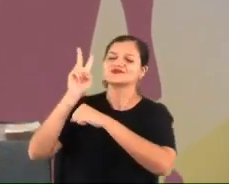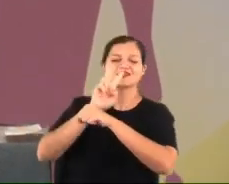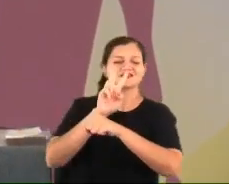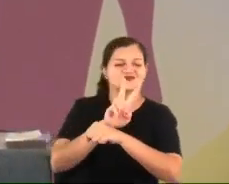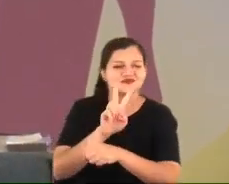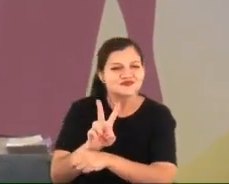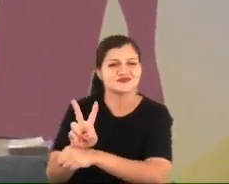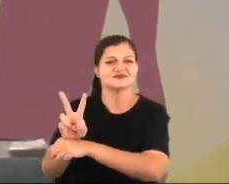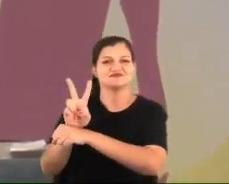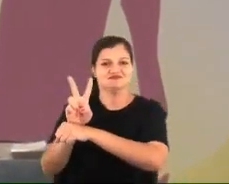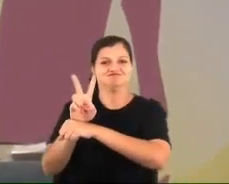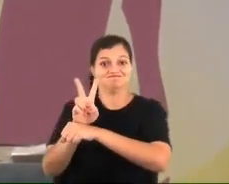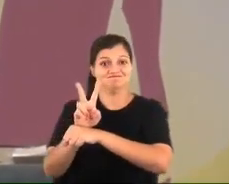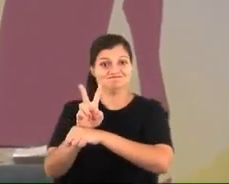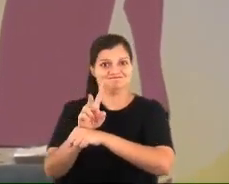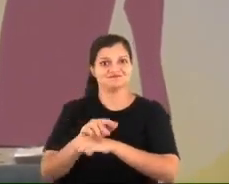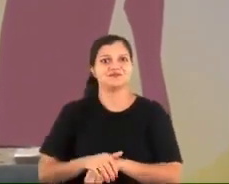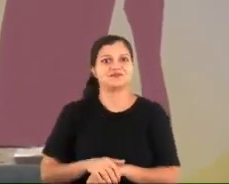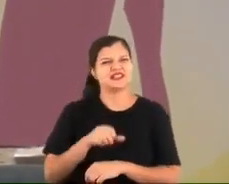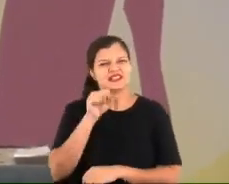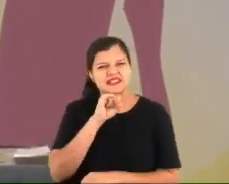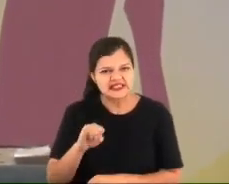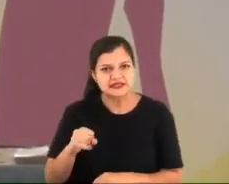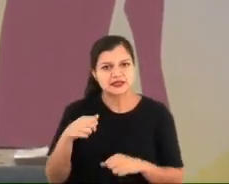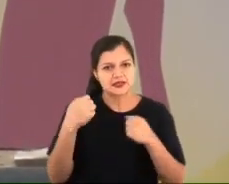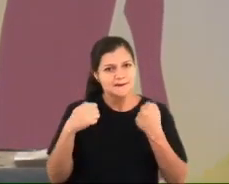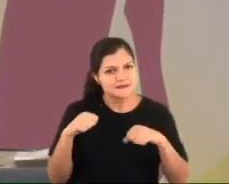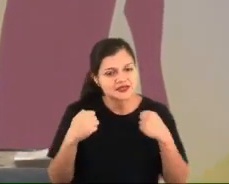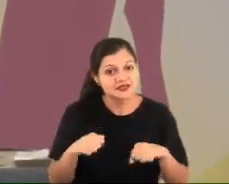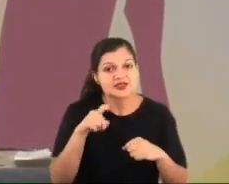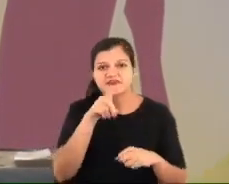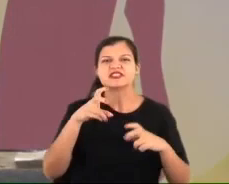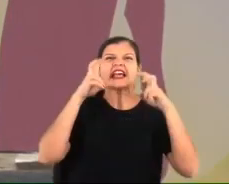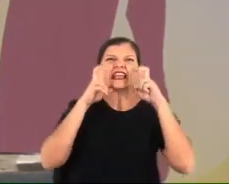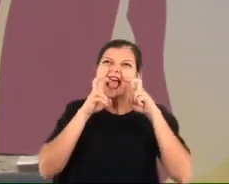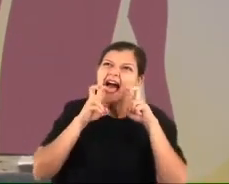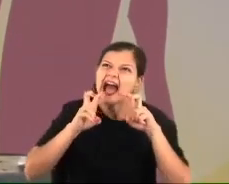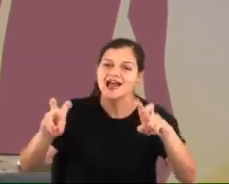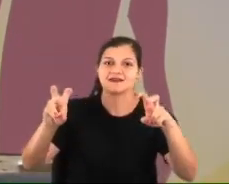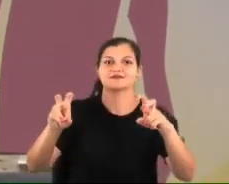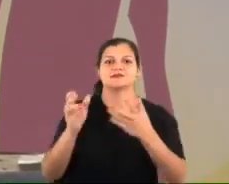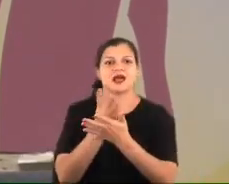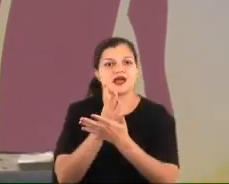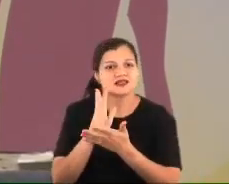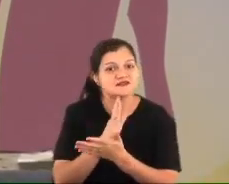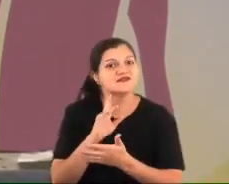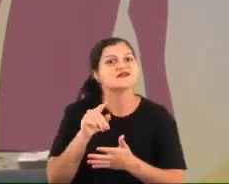mim, vai cuidar de você. Se for preciso, berre. Às vezes a gente vai ter que berrar.